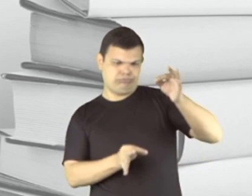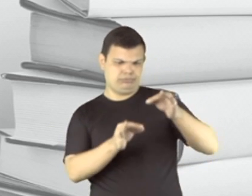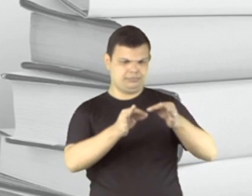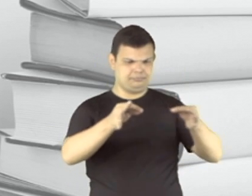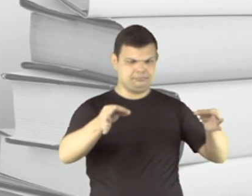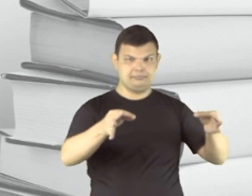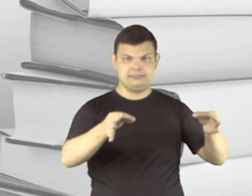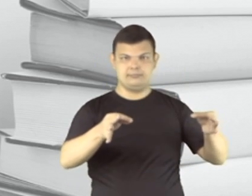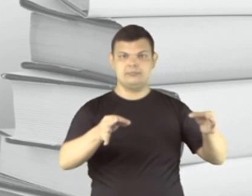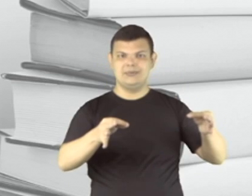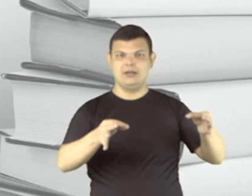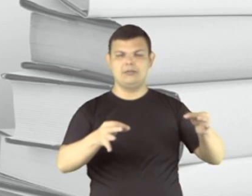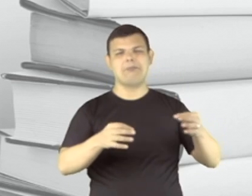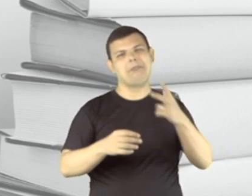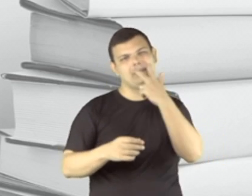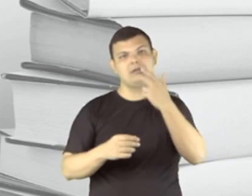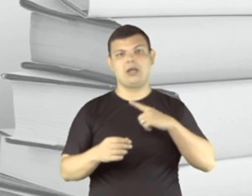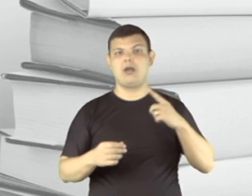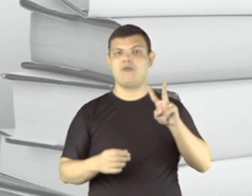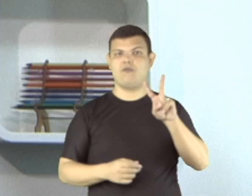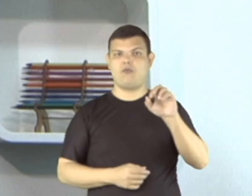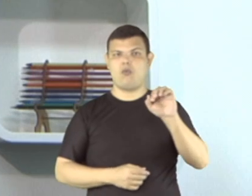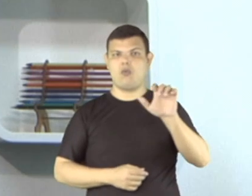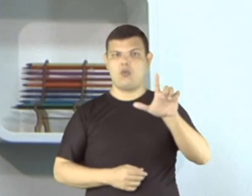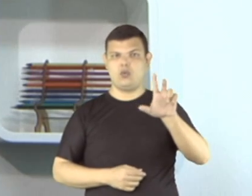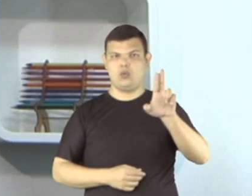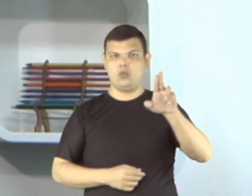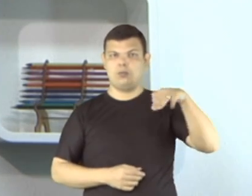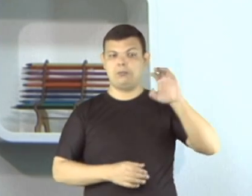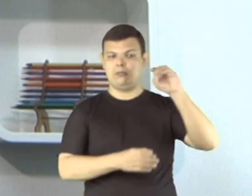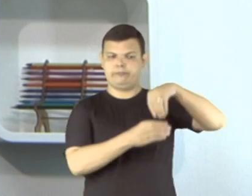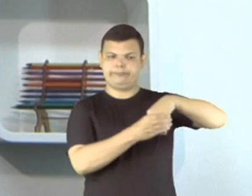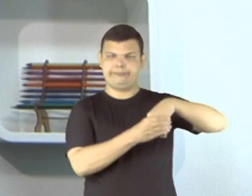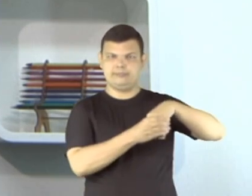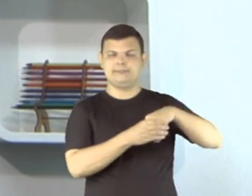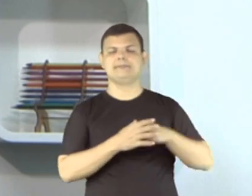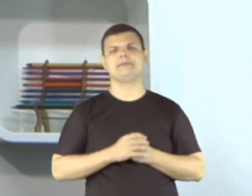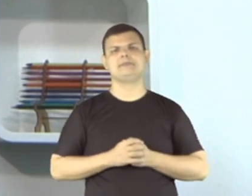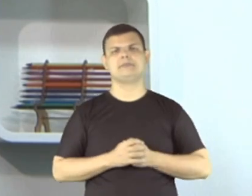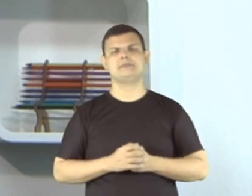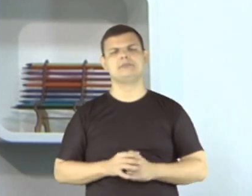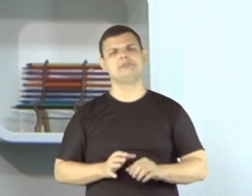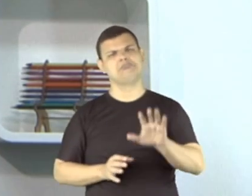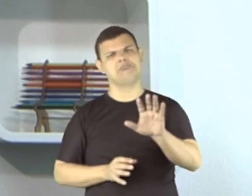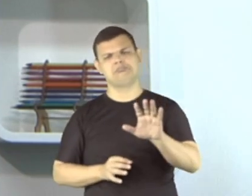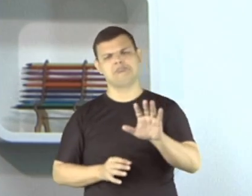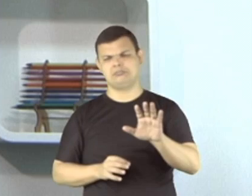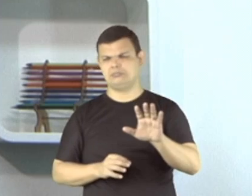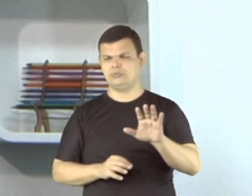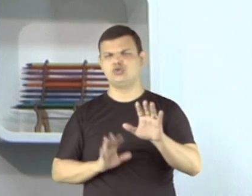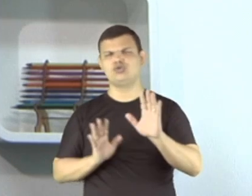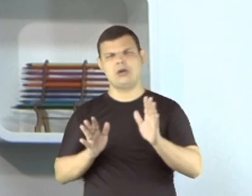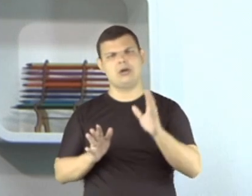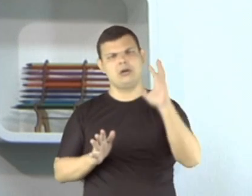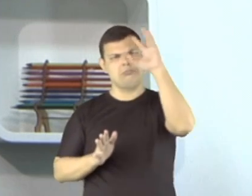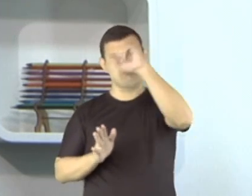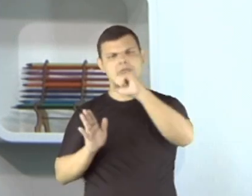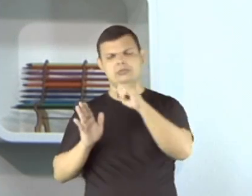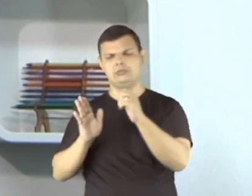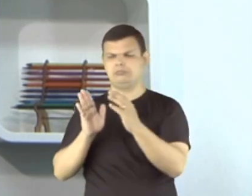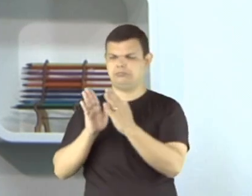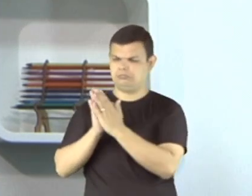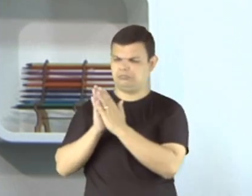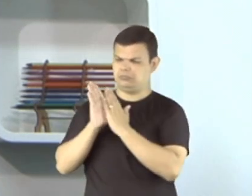acrescenta o conceito de volume. Aí volta aqui para mim, aí nós temos o seguinte: poxa, professor, você já falou sobre figuras planas, o que são